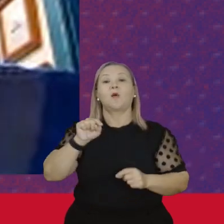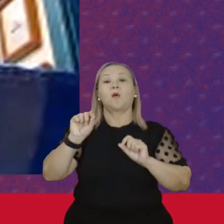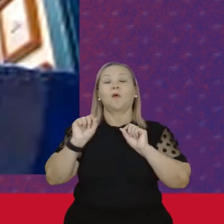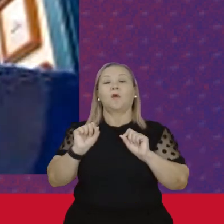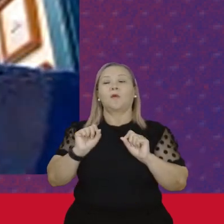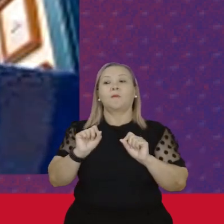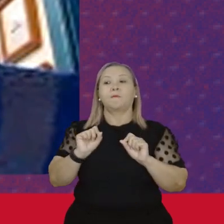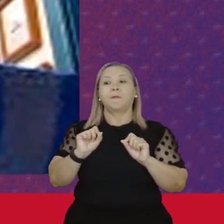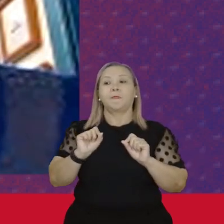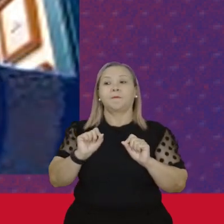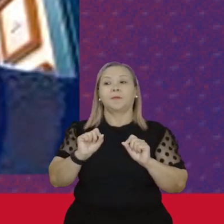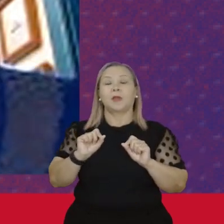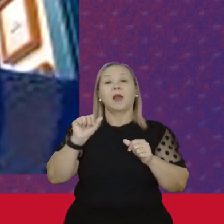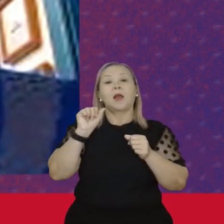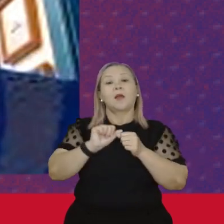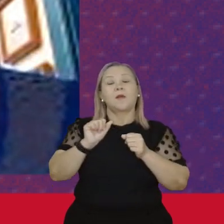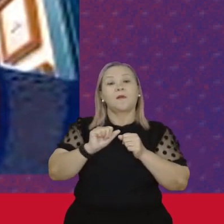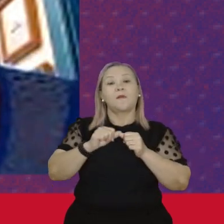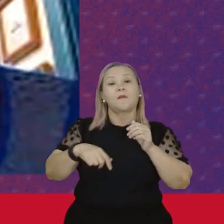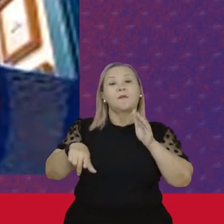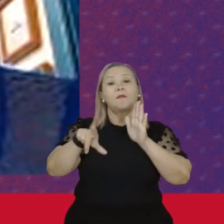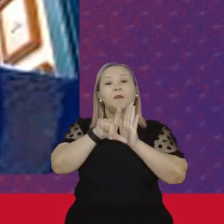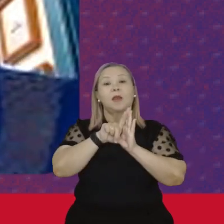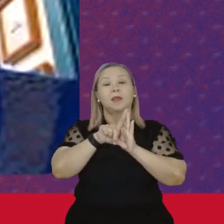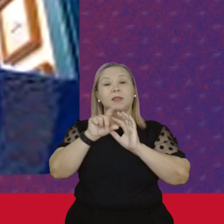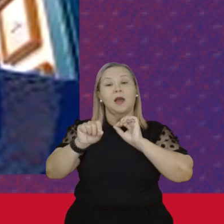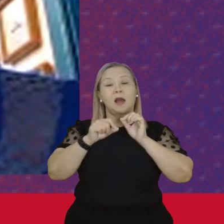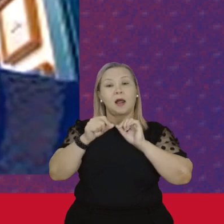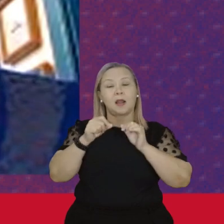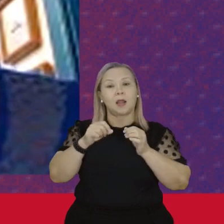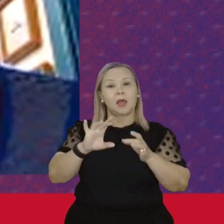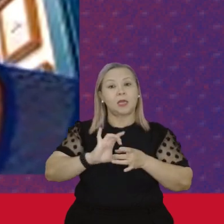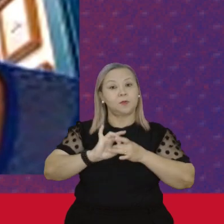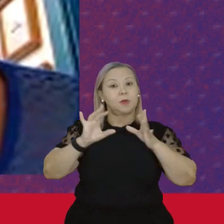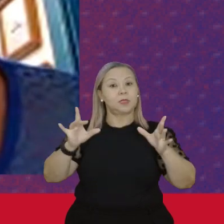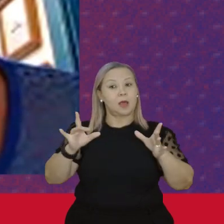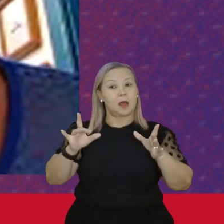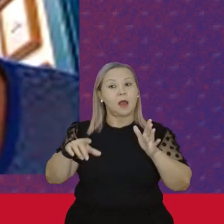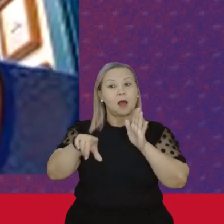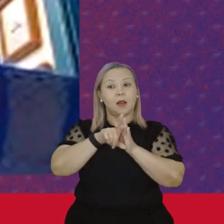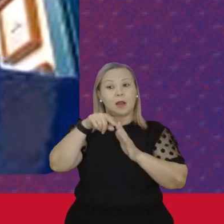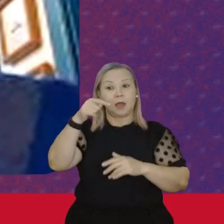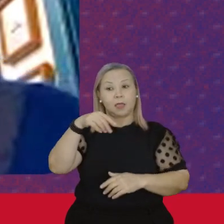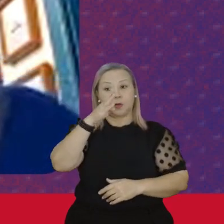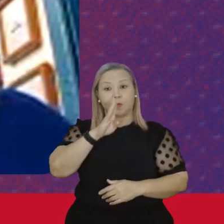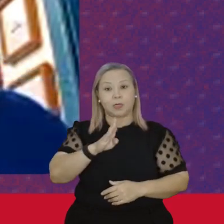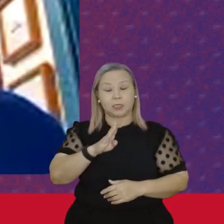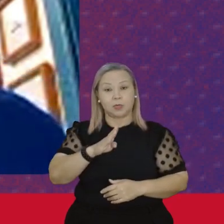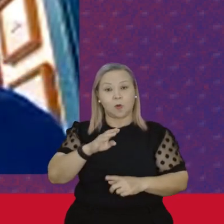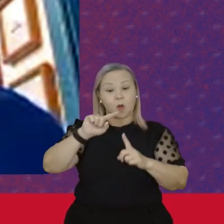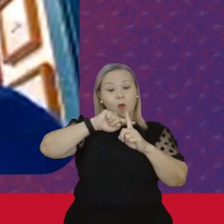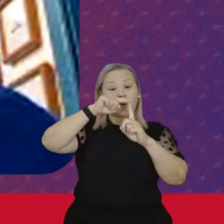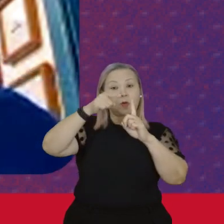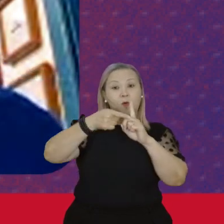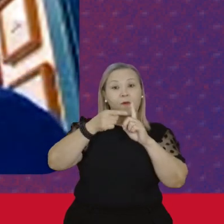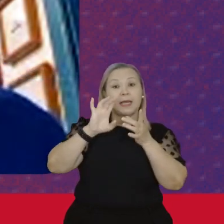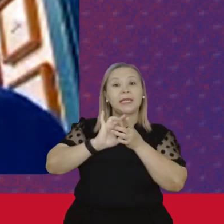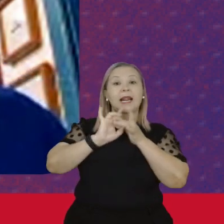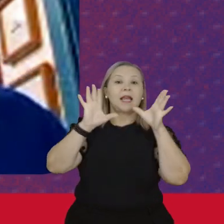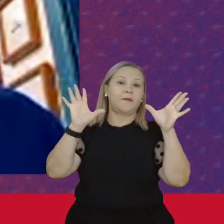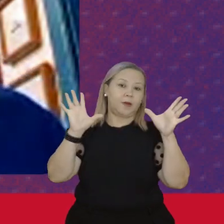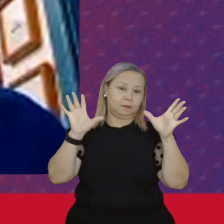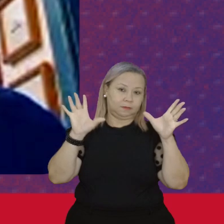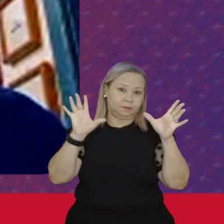feita a lei, foi promulgada a lei aqui no Brasil, do ventre livre, né?